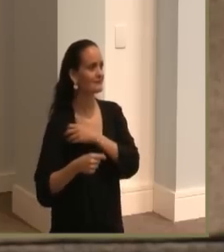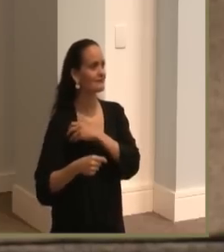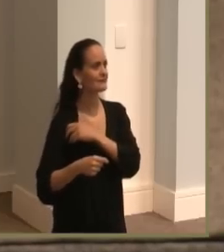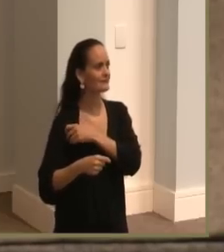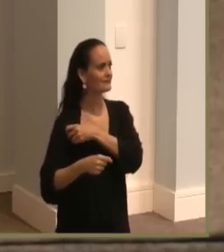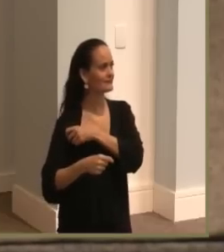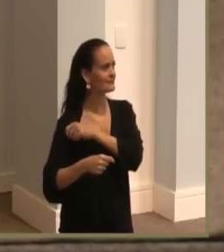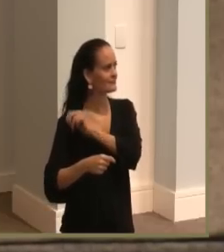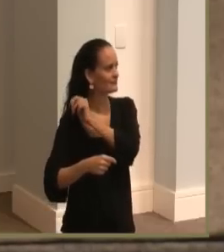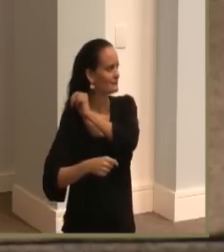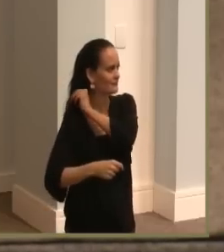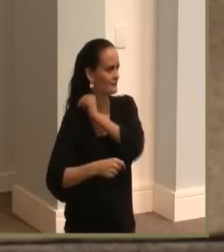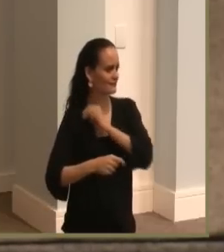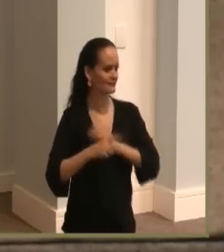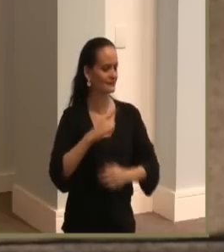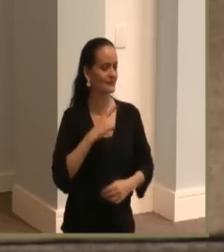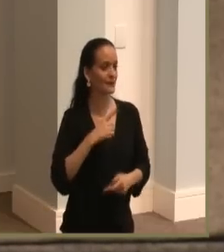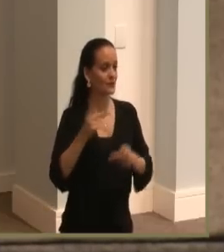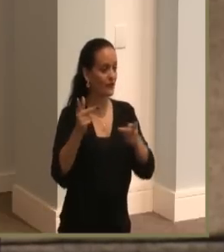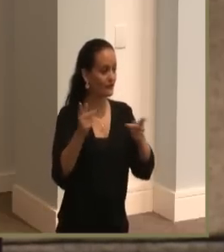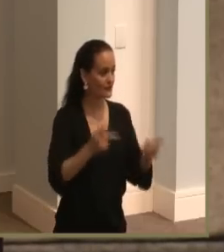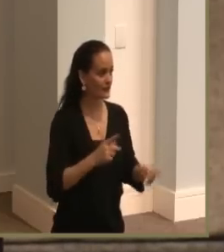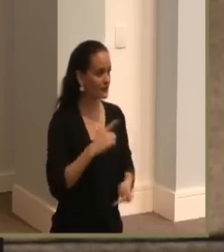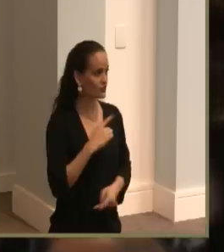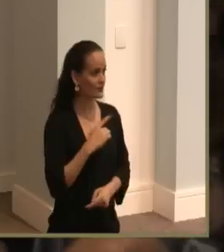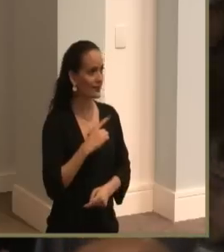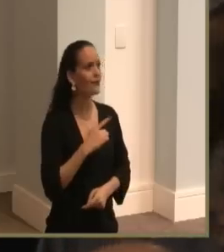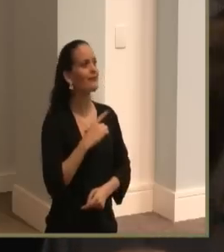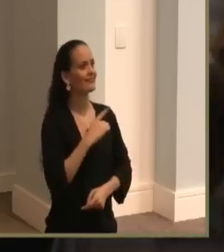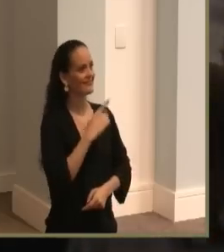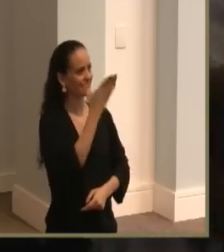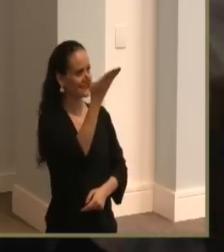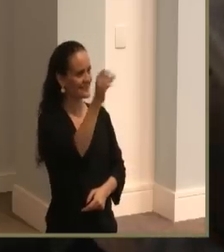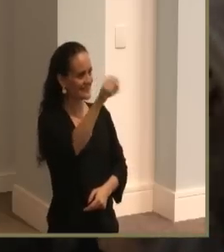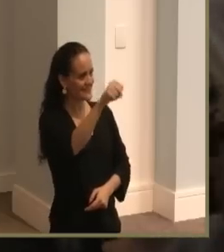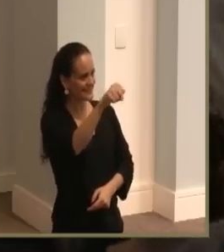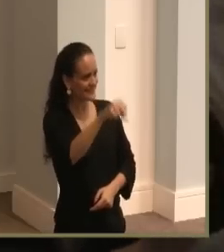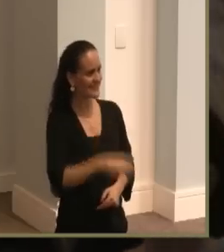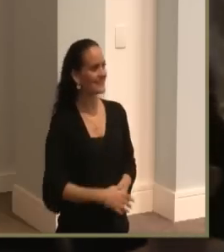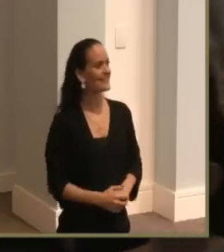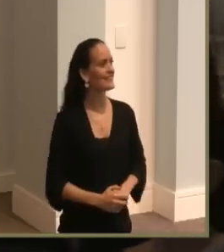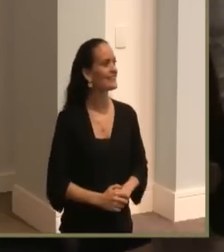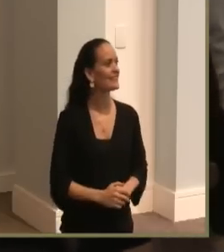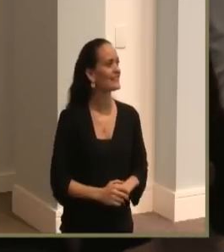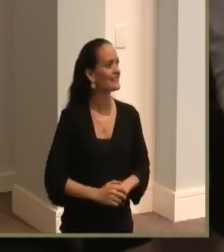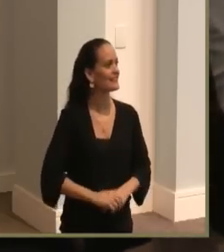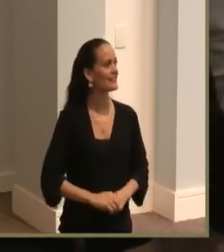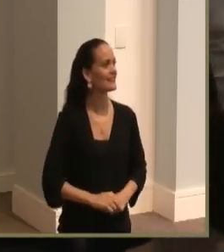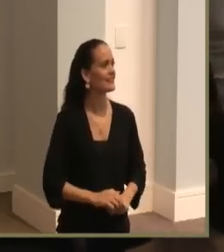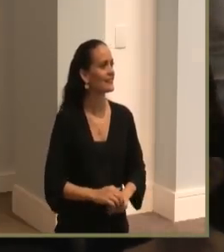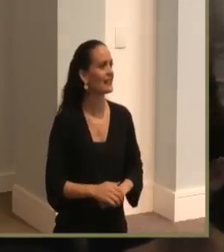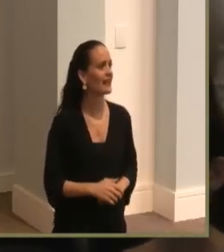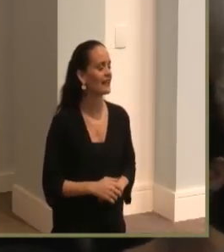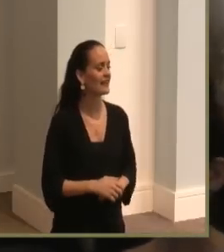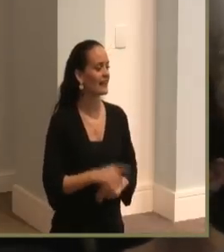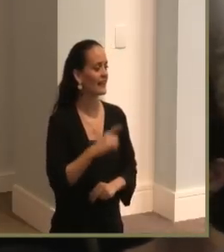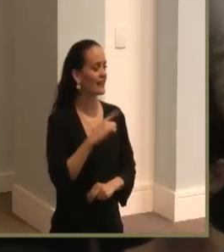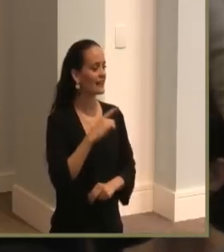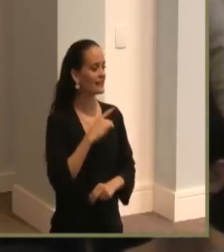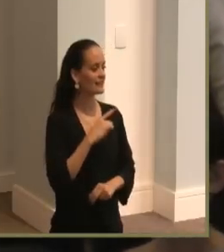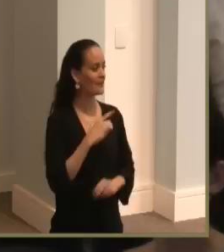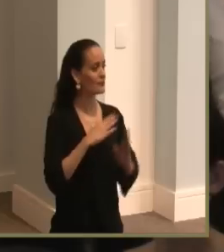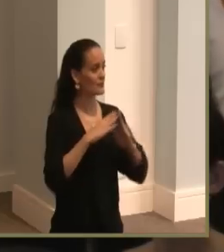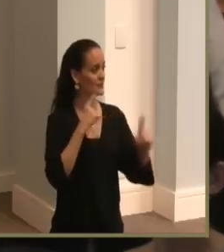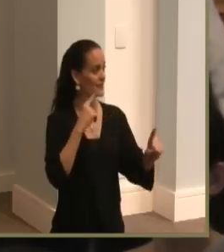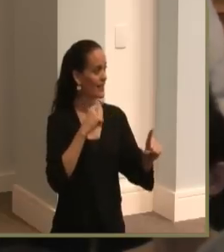Temos visitantes? Temos? Sim, temos uma visitante ali atrás, muito bem. Temos a nossa igreja,